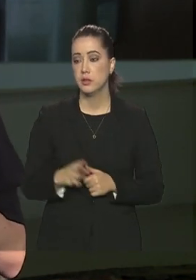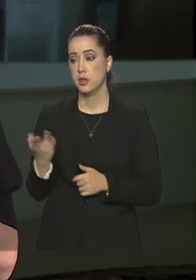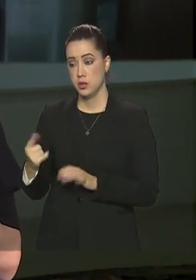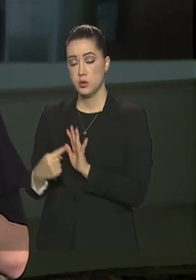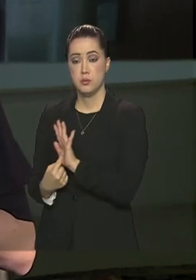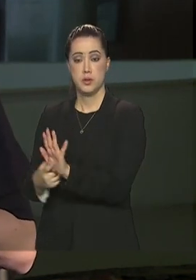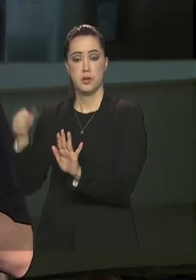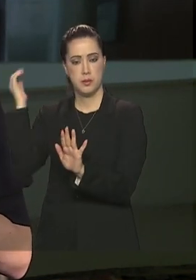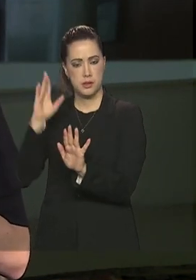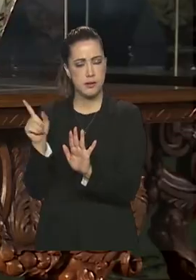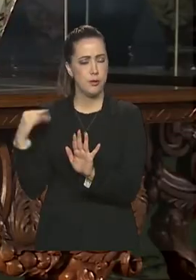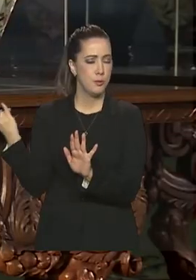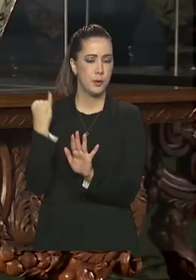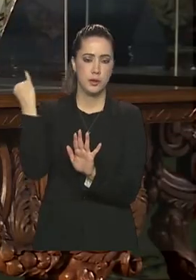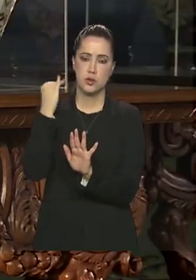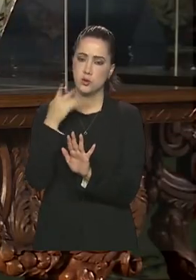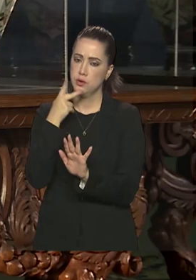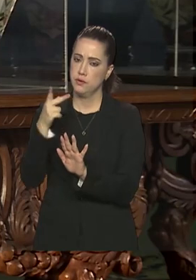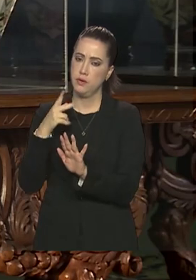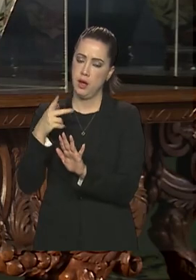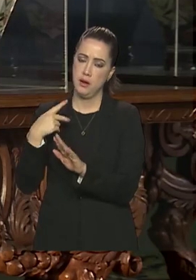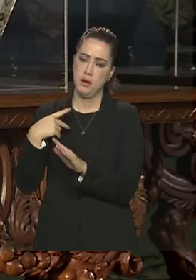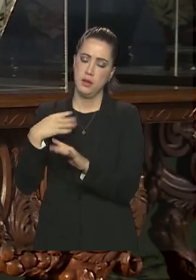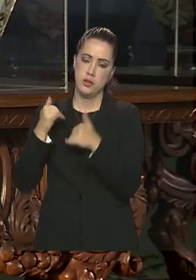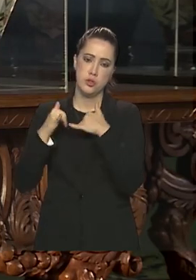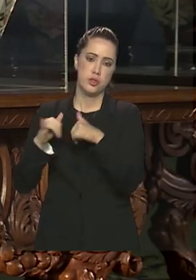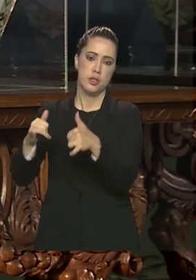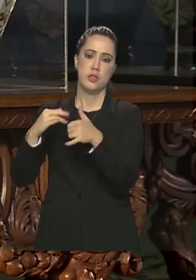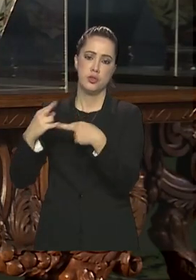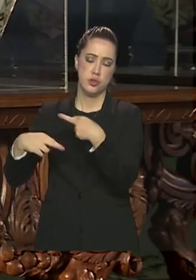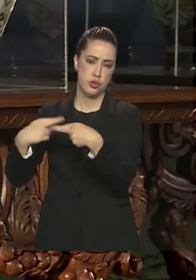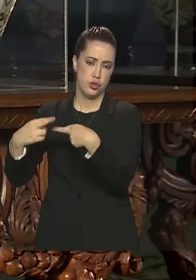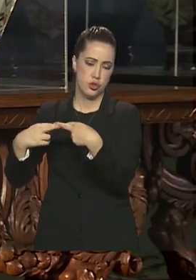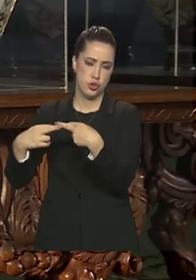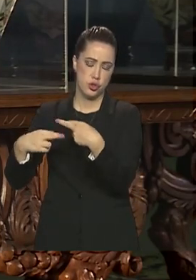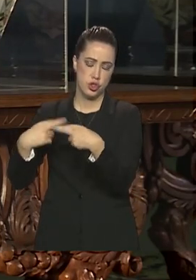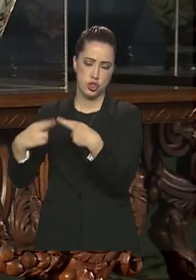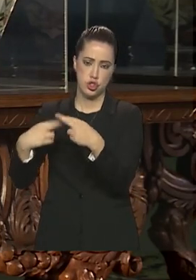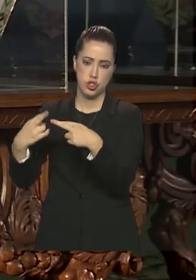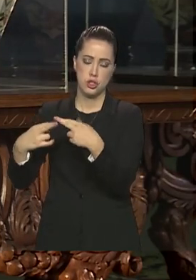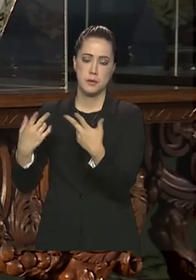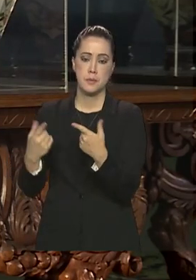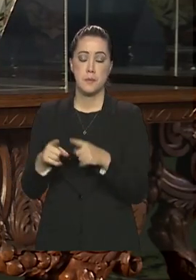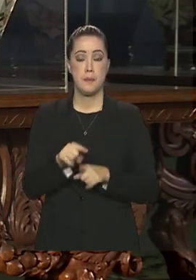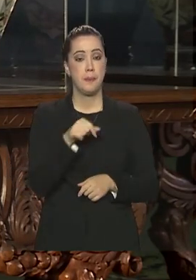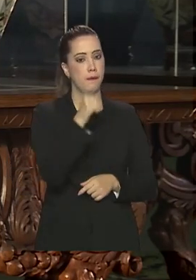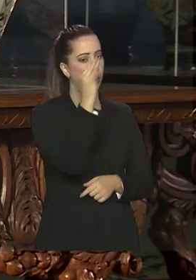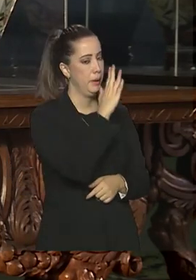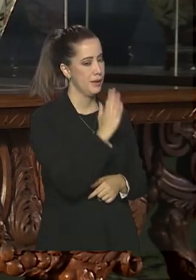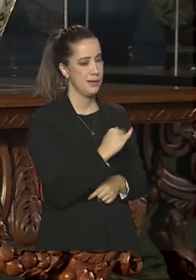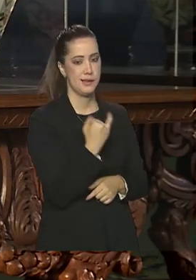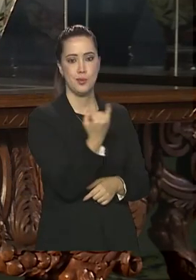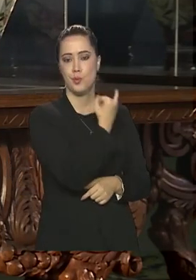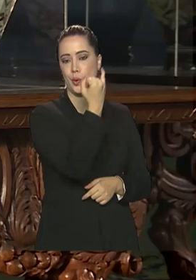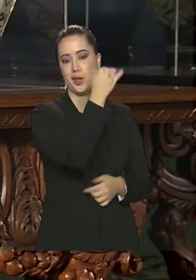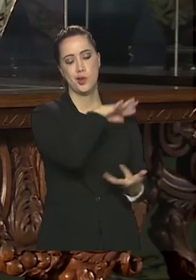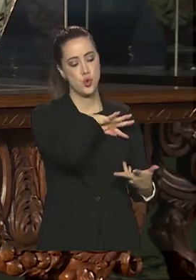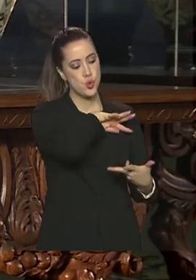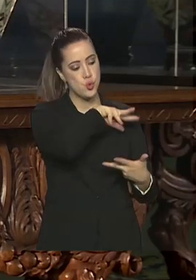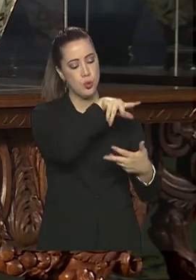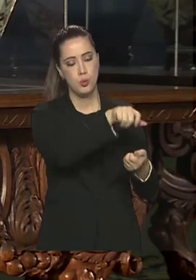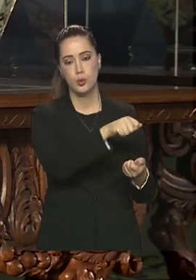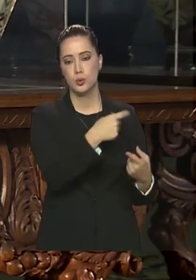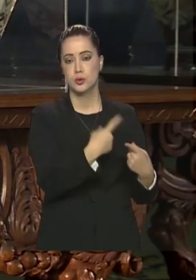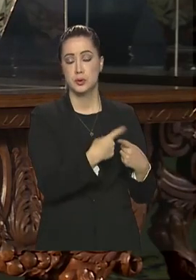energia renovável? O Brasil, eu diria que é um grande exemplo no mundo em termos de matriz renovável de produção de energia